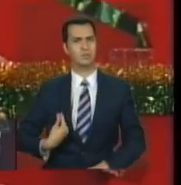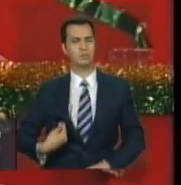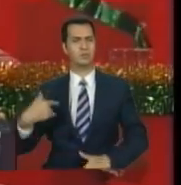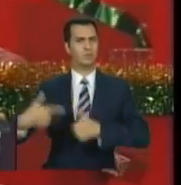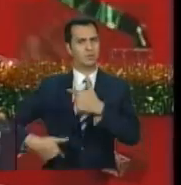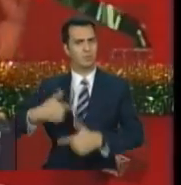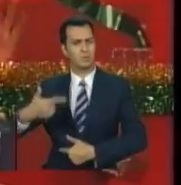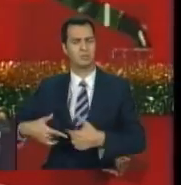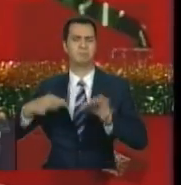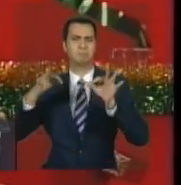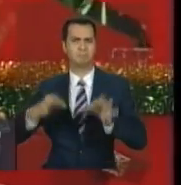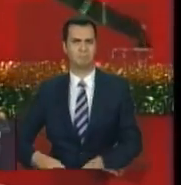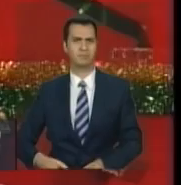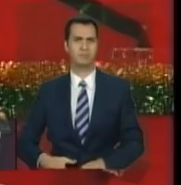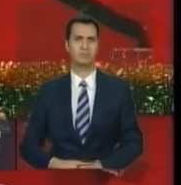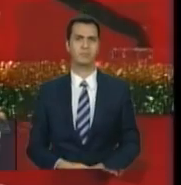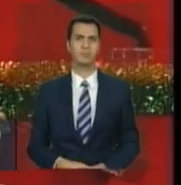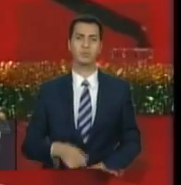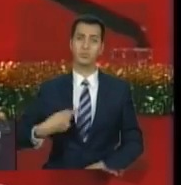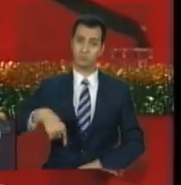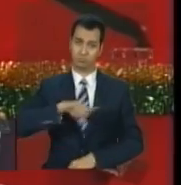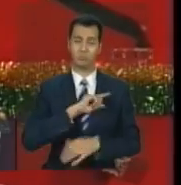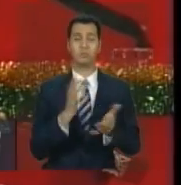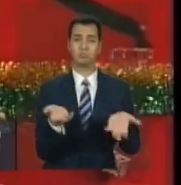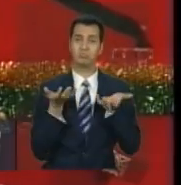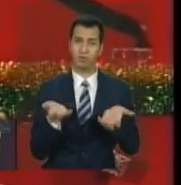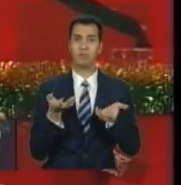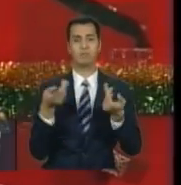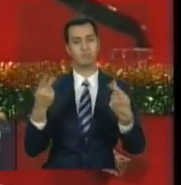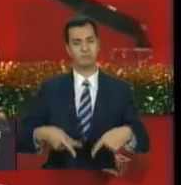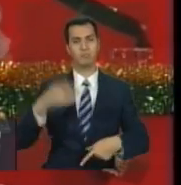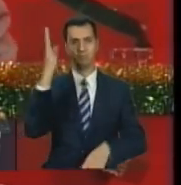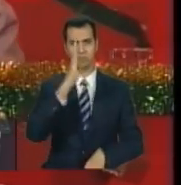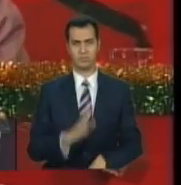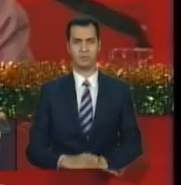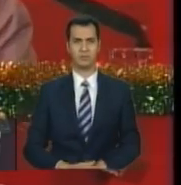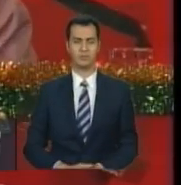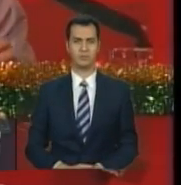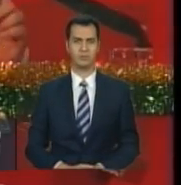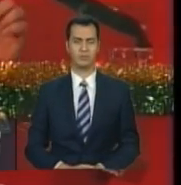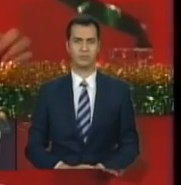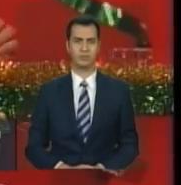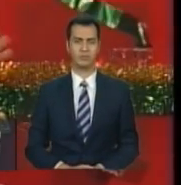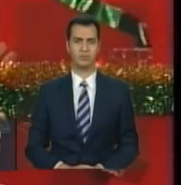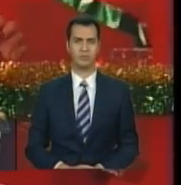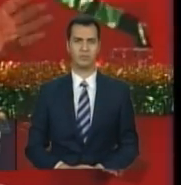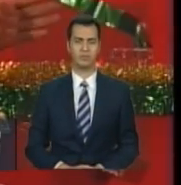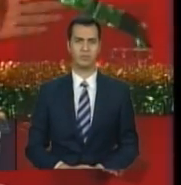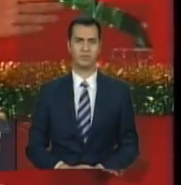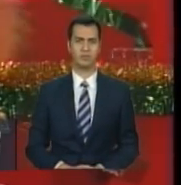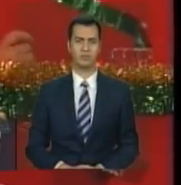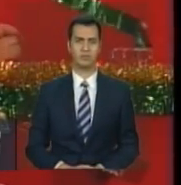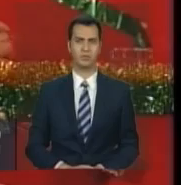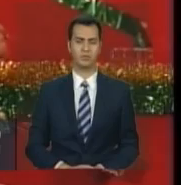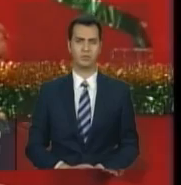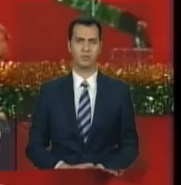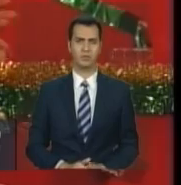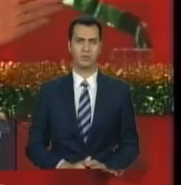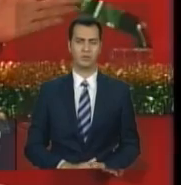trabalho. É isso que nós queremos para esse país. Quando a gente coloca